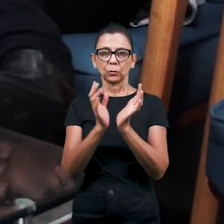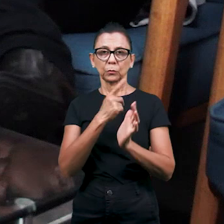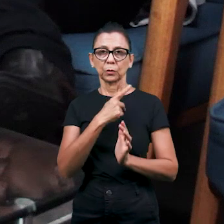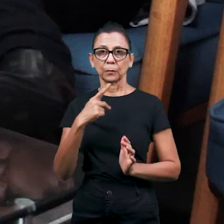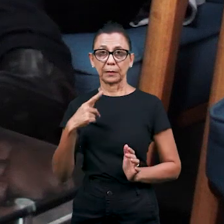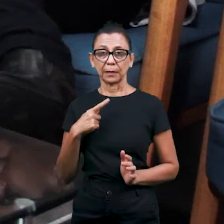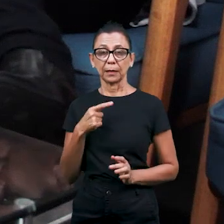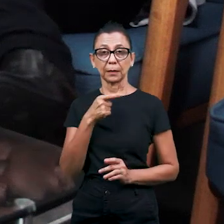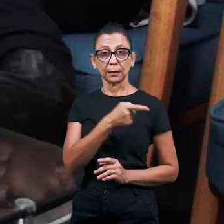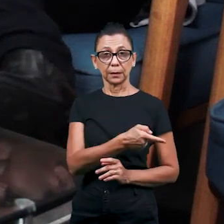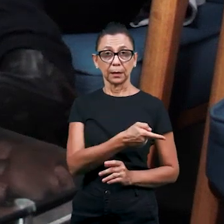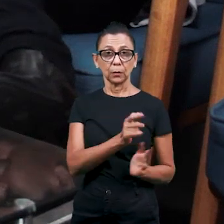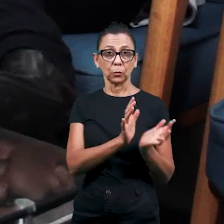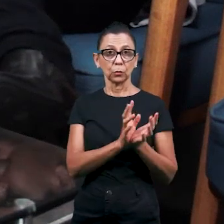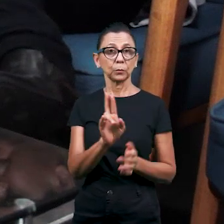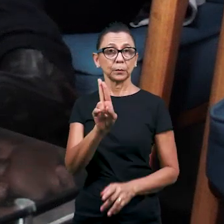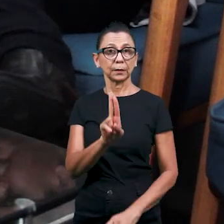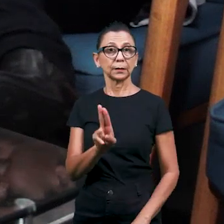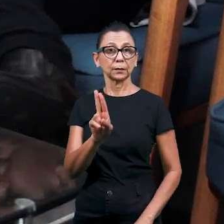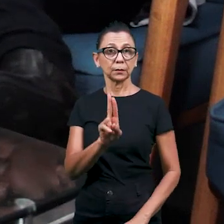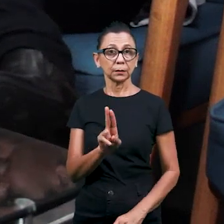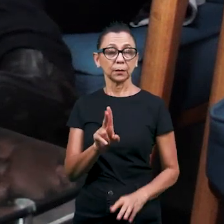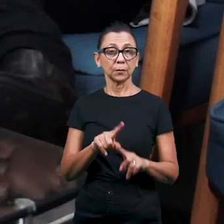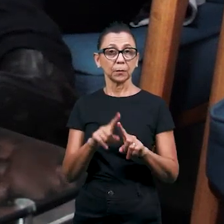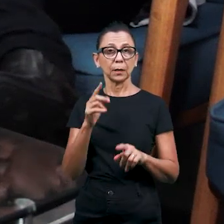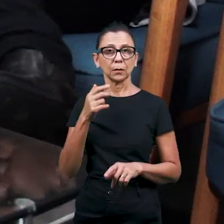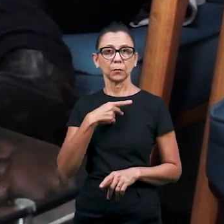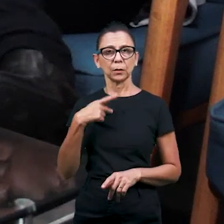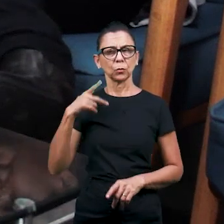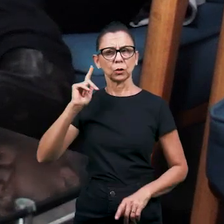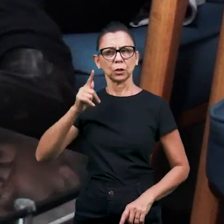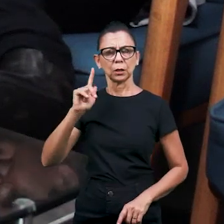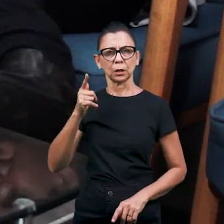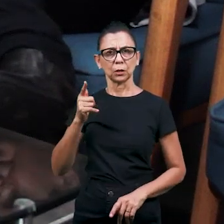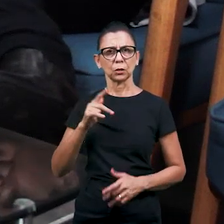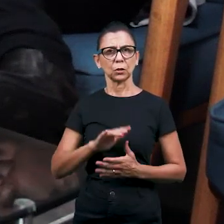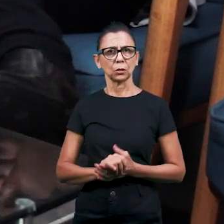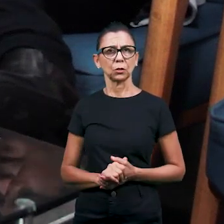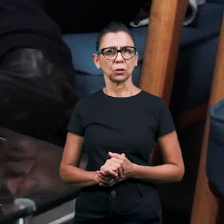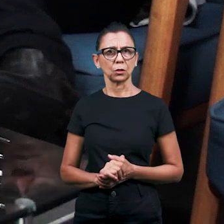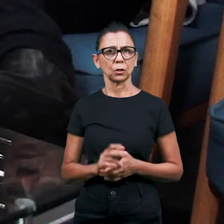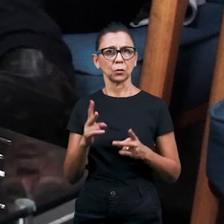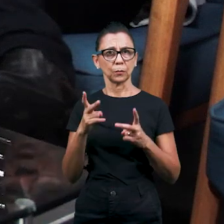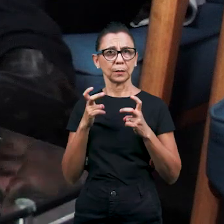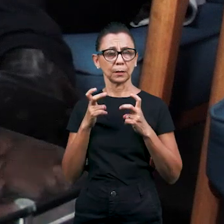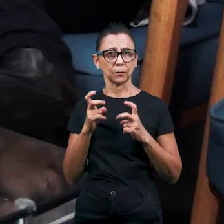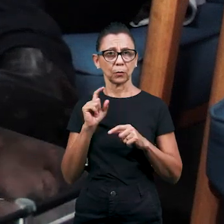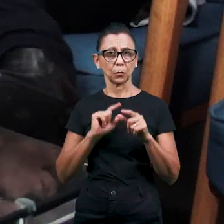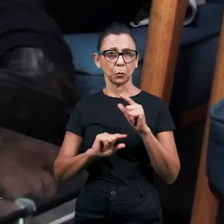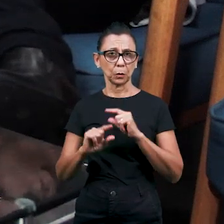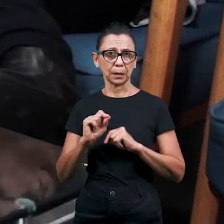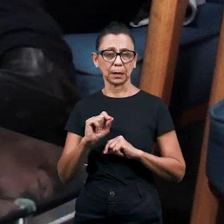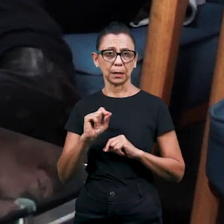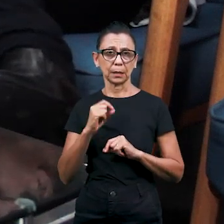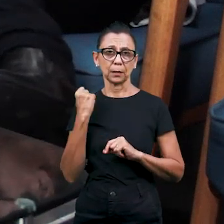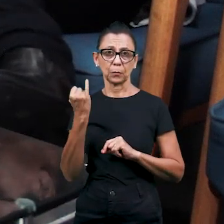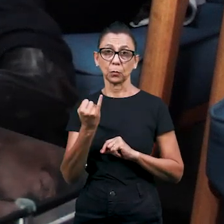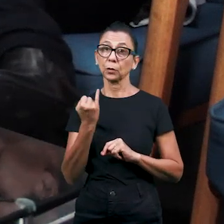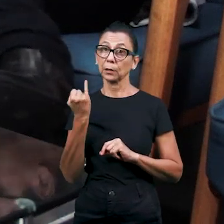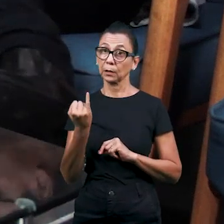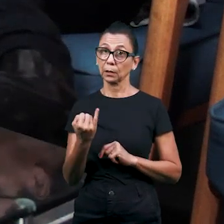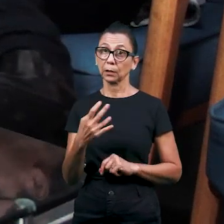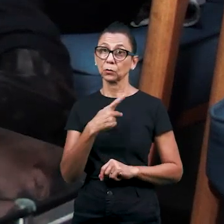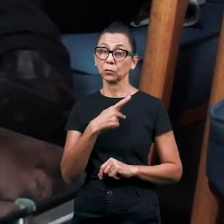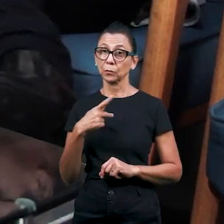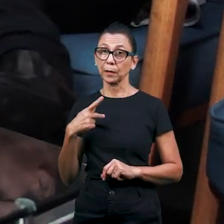ficam bem à vontade na reunião. A gente está deixando o jovem ser jovem, mas no espírito. O jovem tem uma energia,